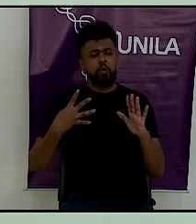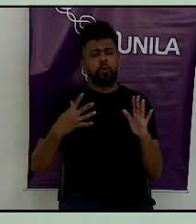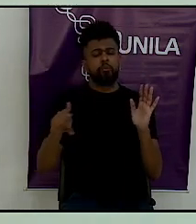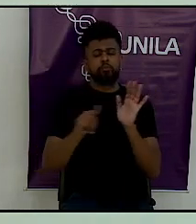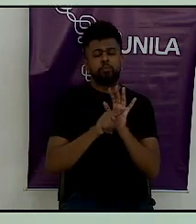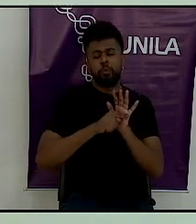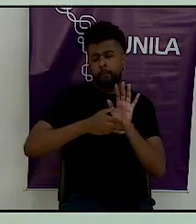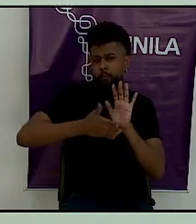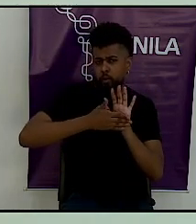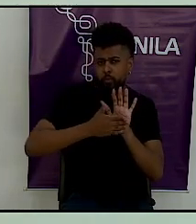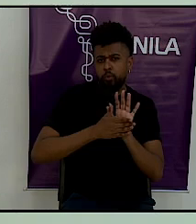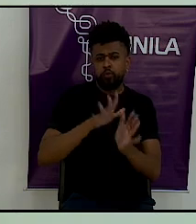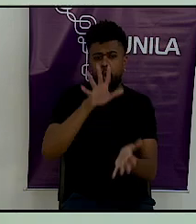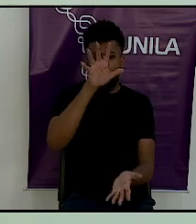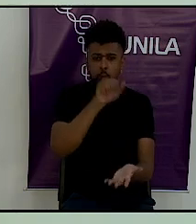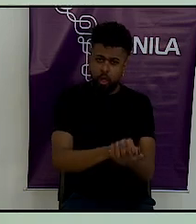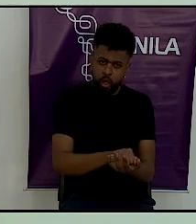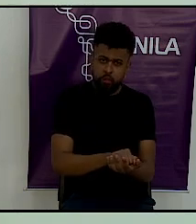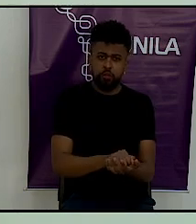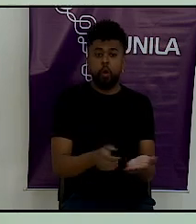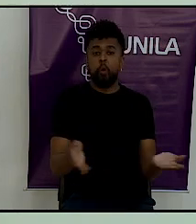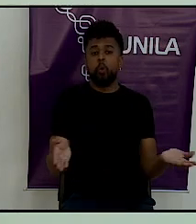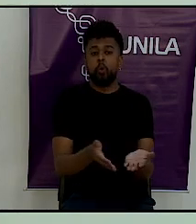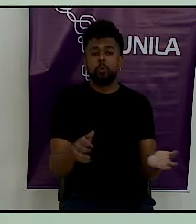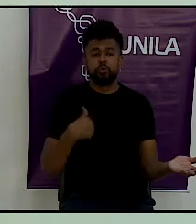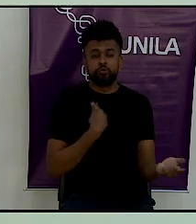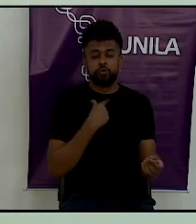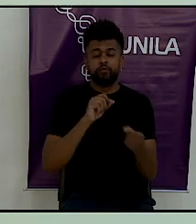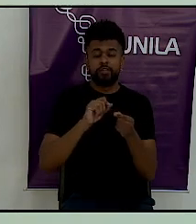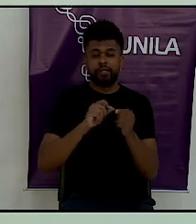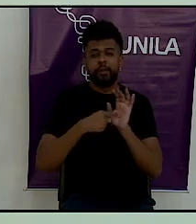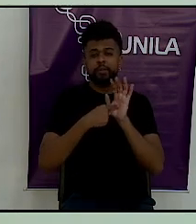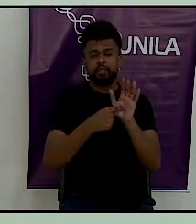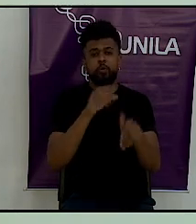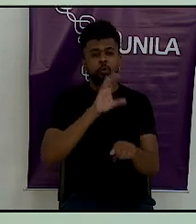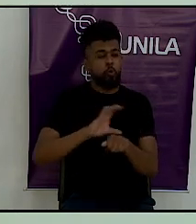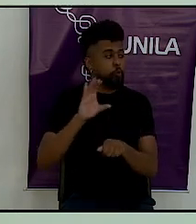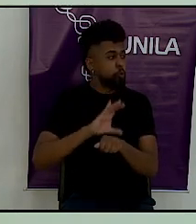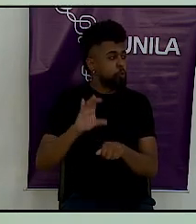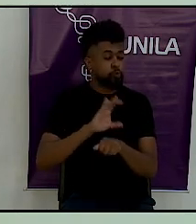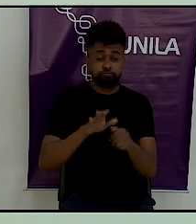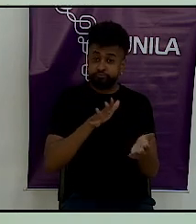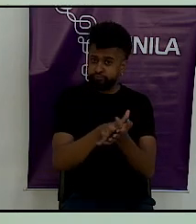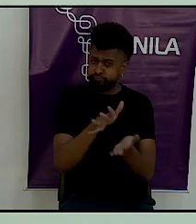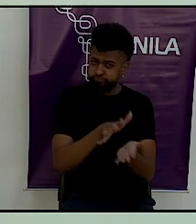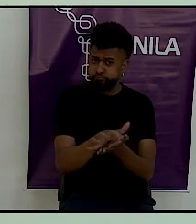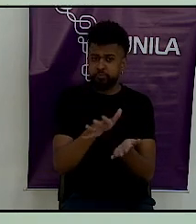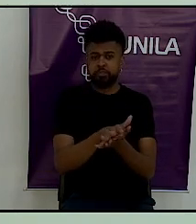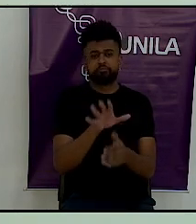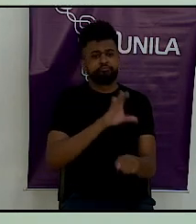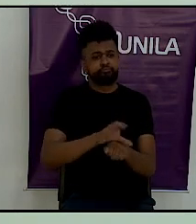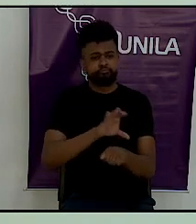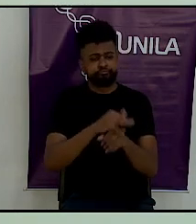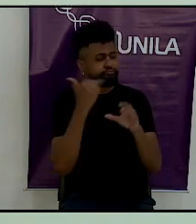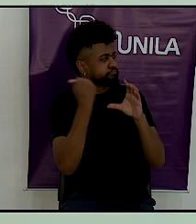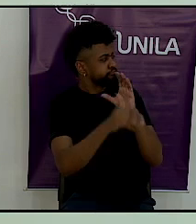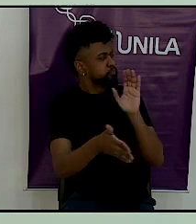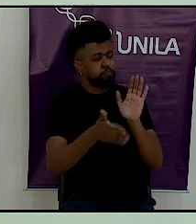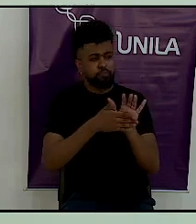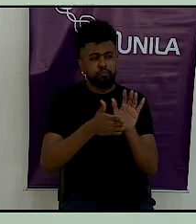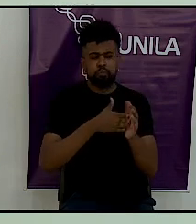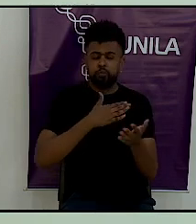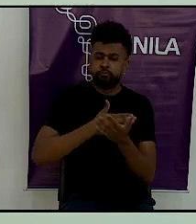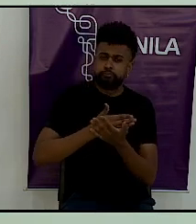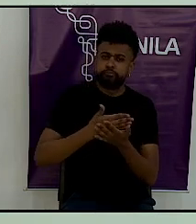as propostas que foram homologadas. Hoje nós vamos fazer a apresentação dos cursos, né, que enviaram as propostas, para iniciar